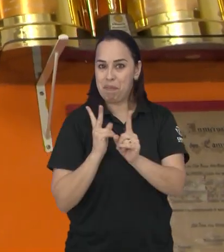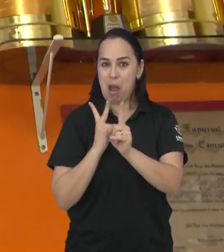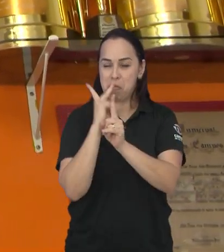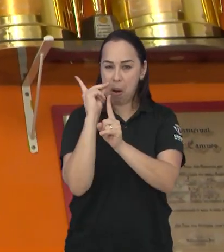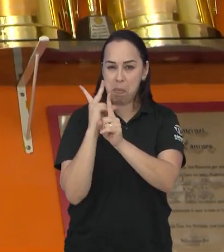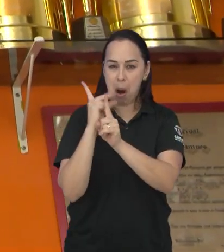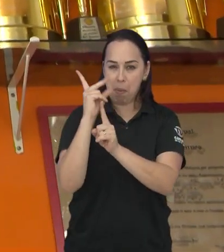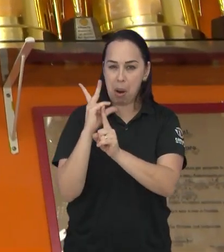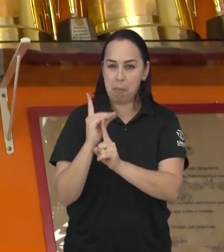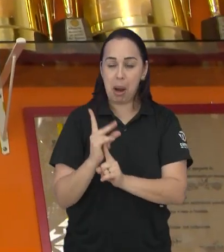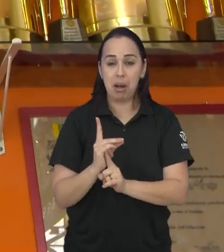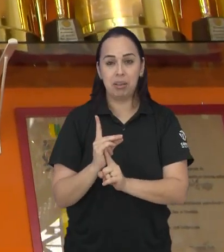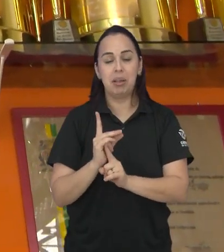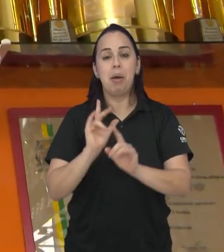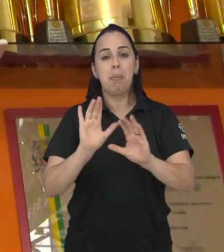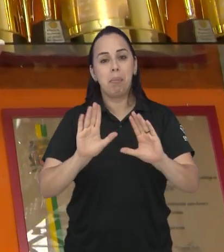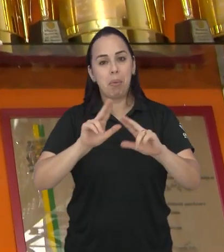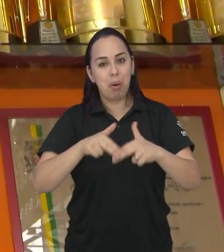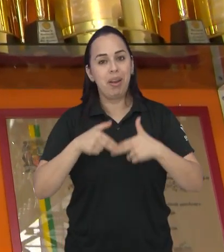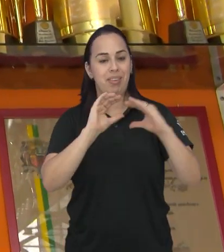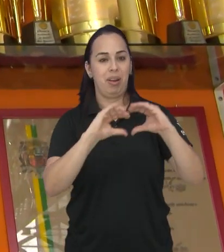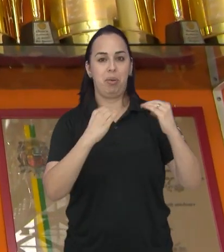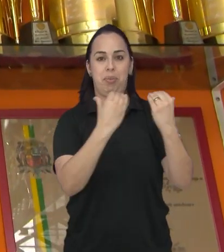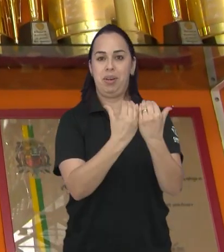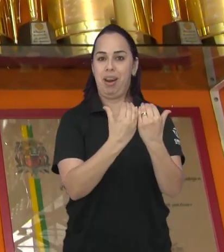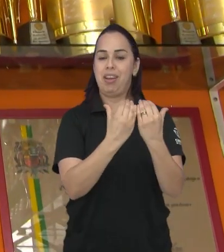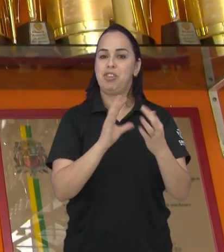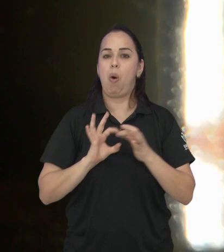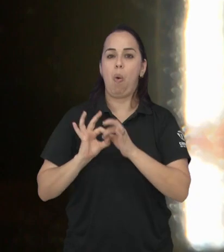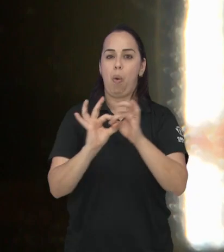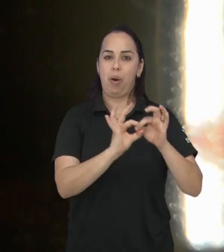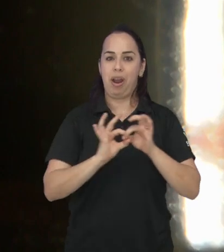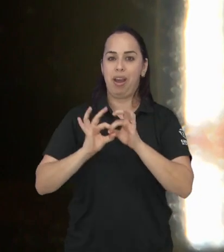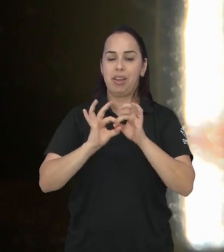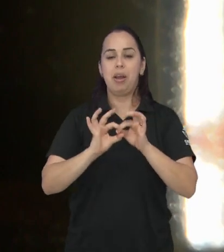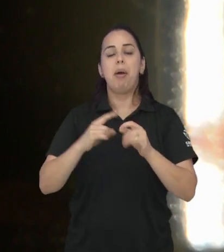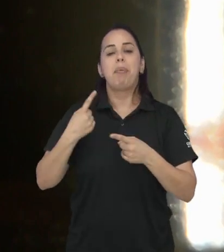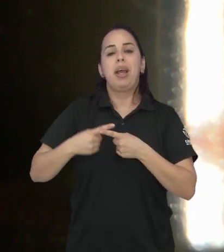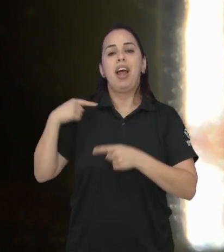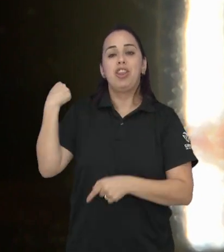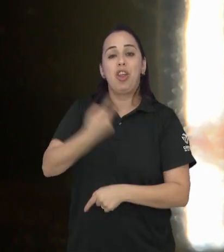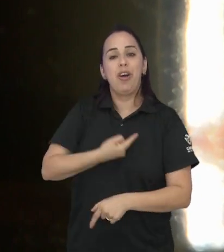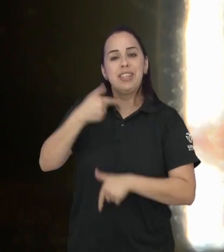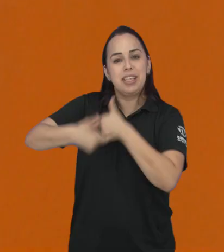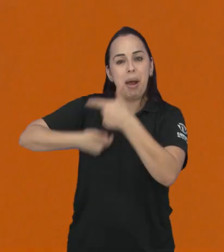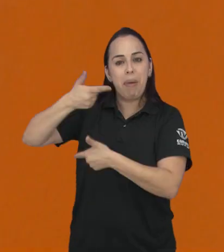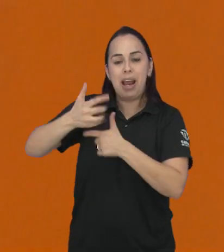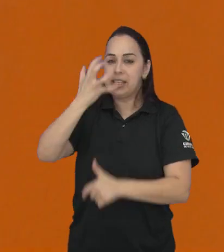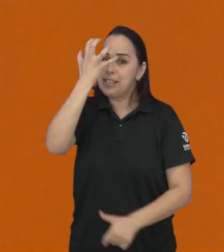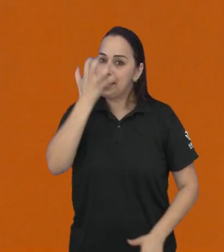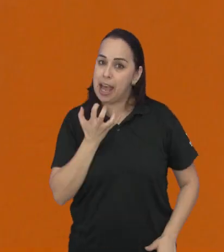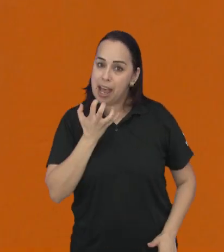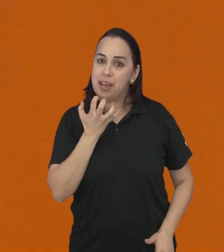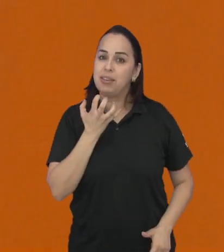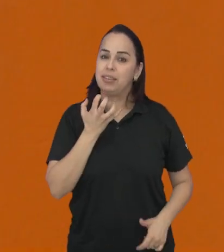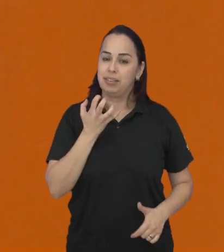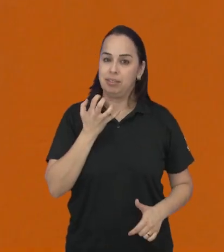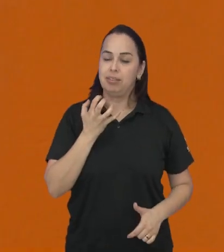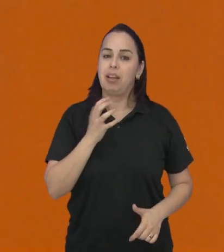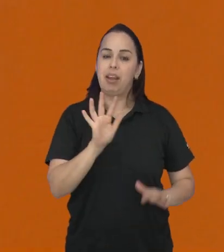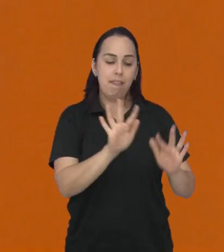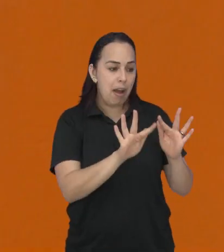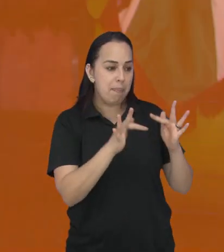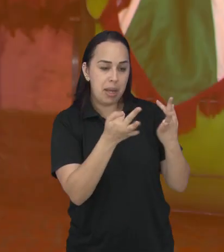José. Então tudo isso foi unindo cada vez mais a comunidade e as pessoas vendo um trabalho sério sendo feito em torno do